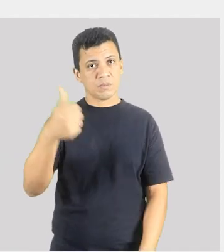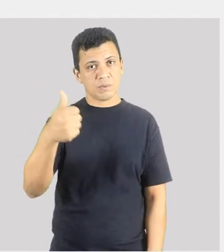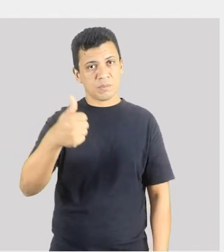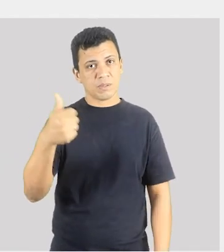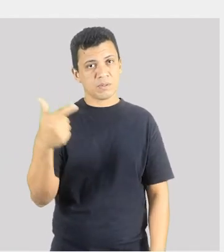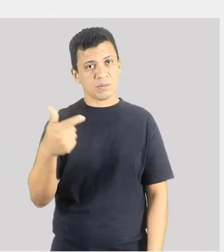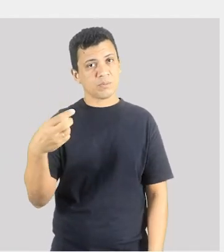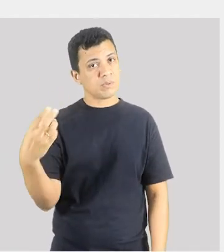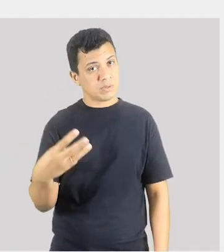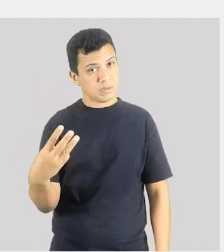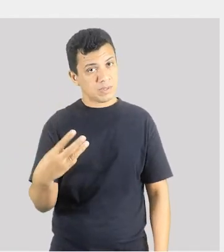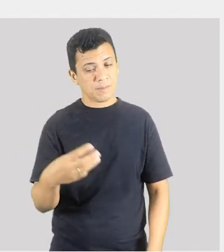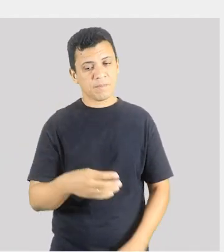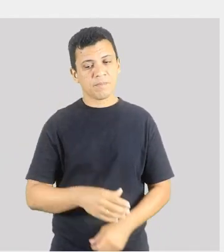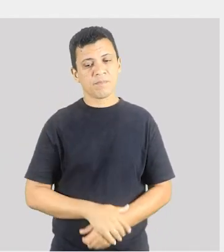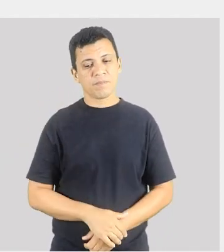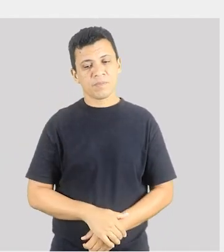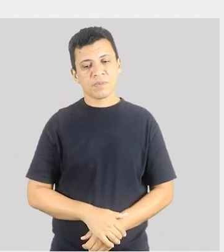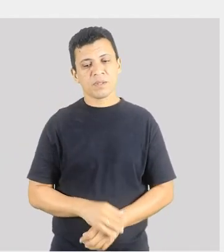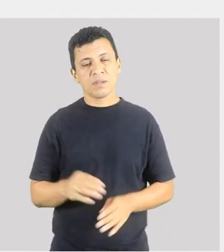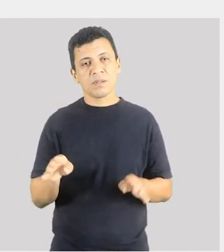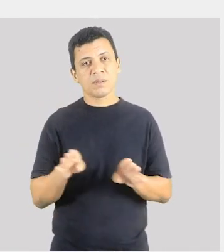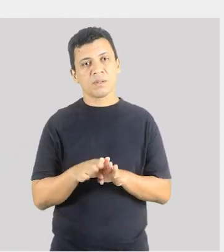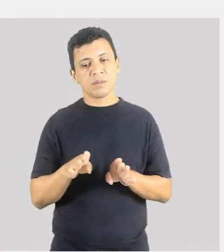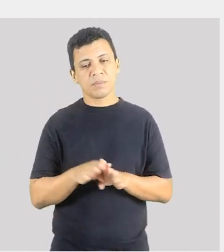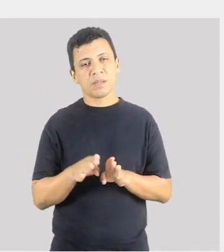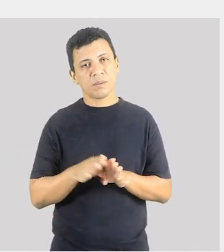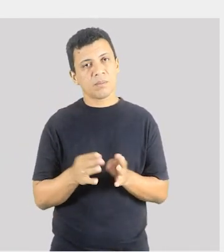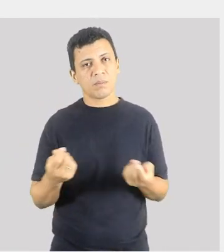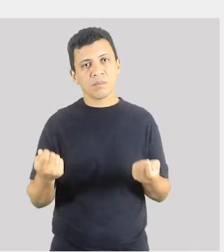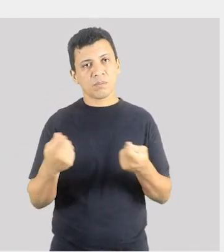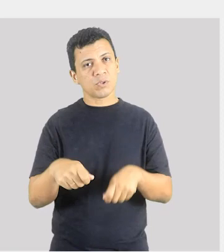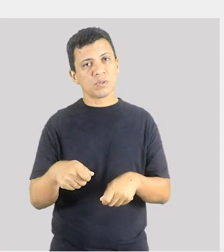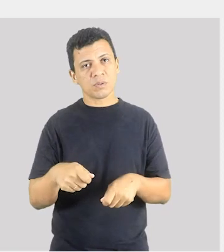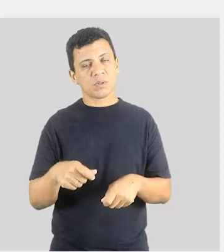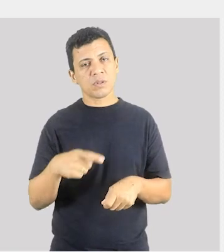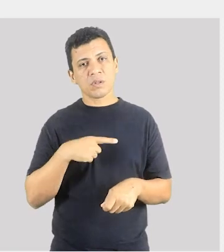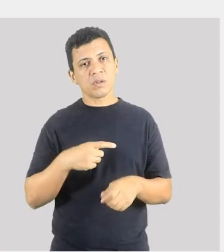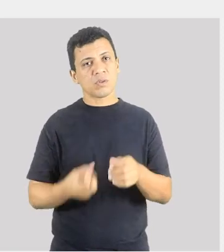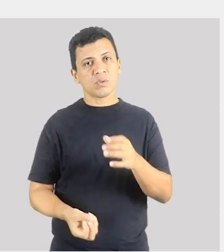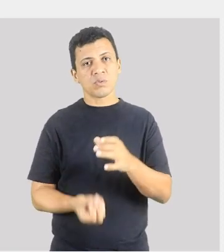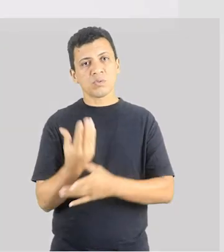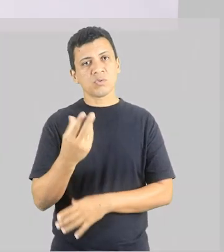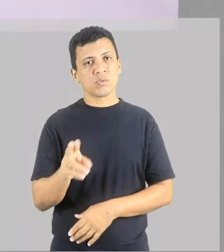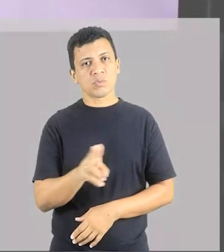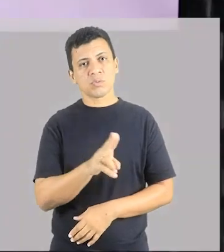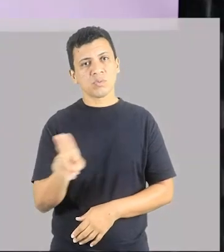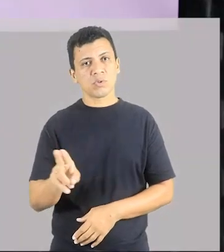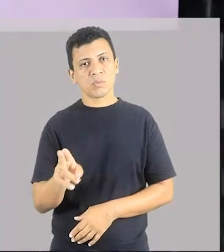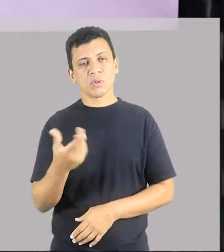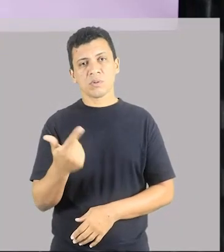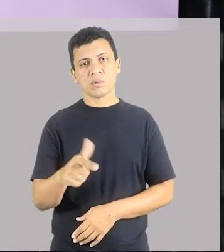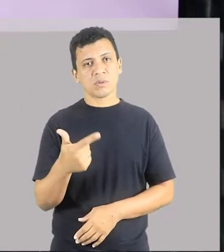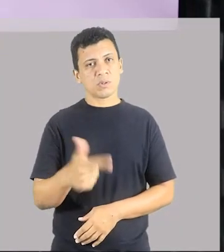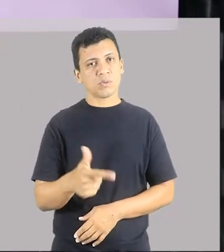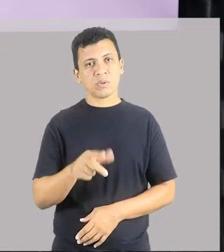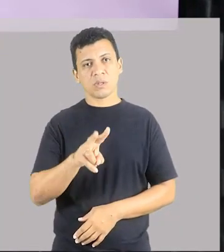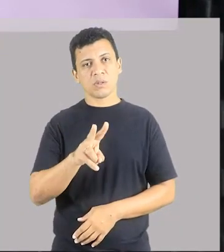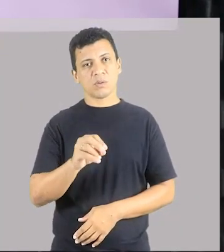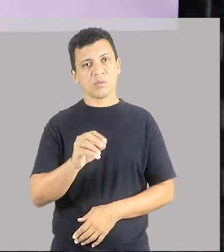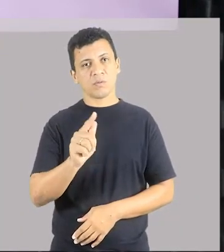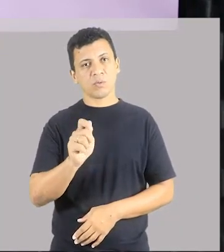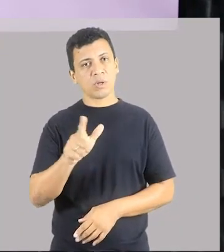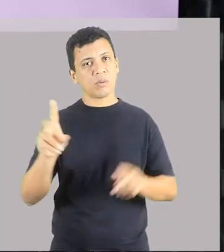o verbo pertence certo e teríamos também possibilidades de formas de nomes às vezes sem a presença da vogal temática